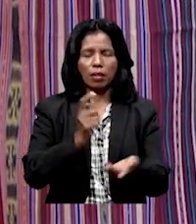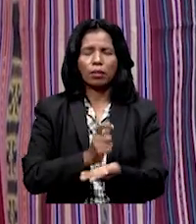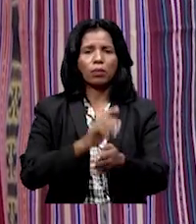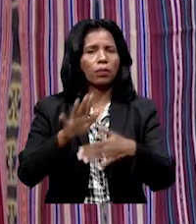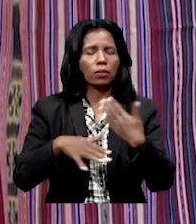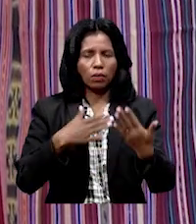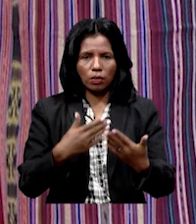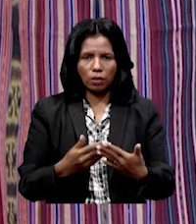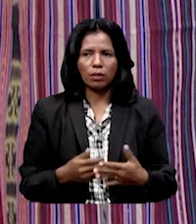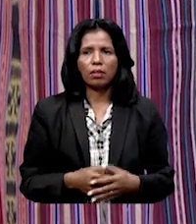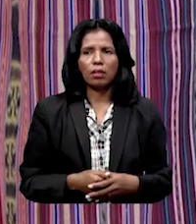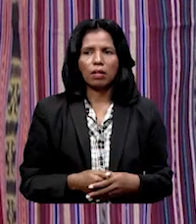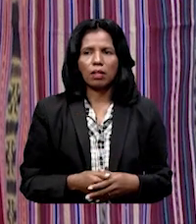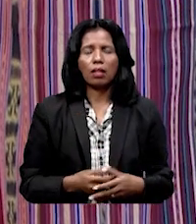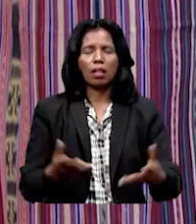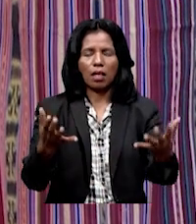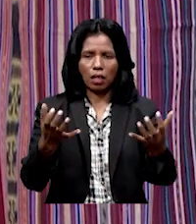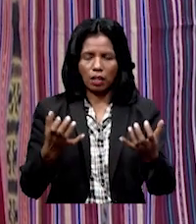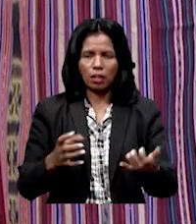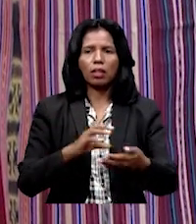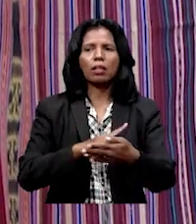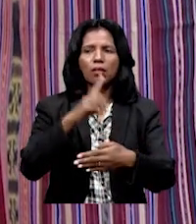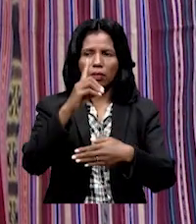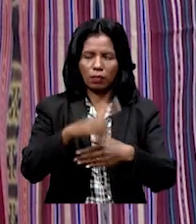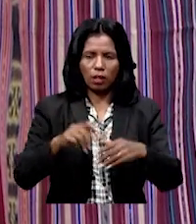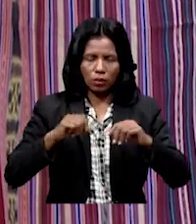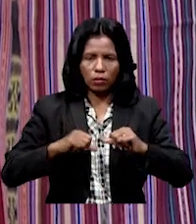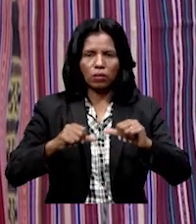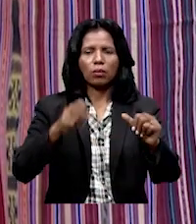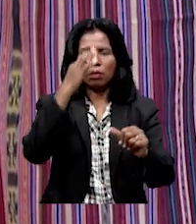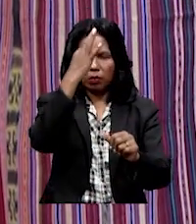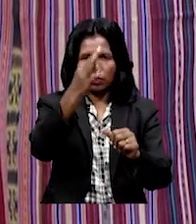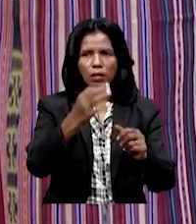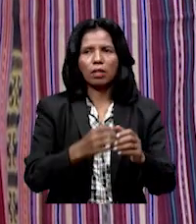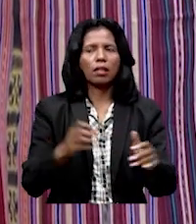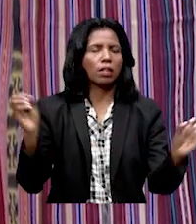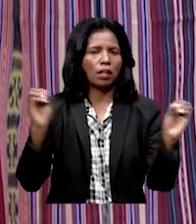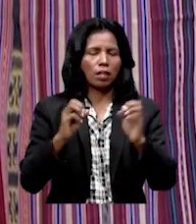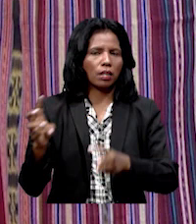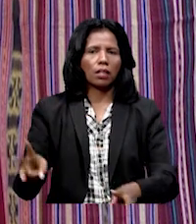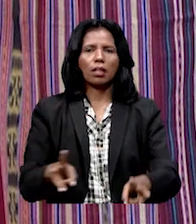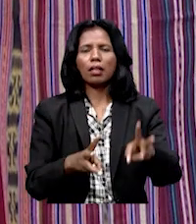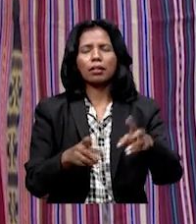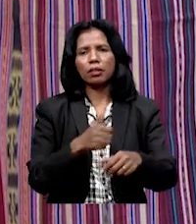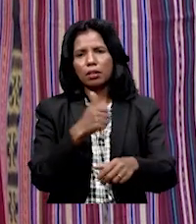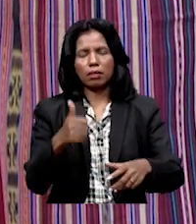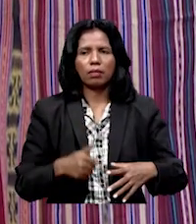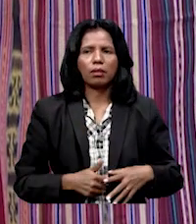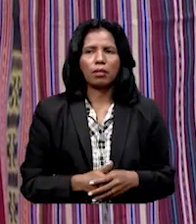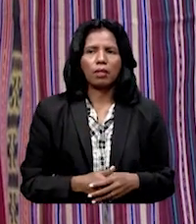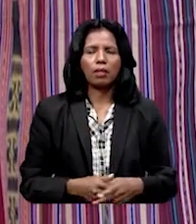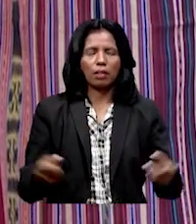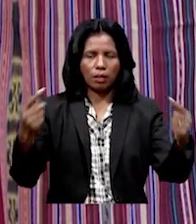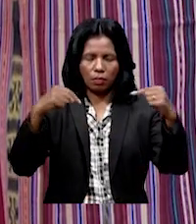Ataoro. A cara do desenvolvimento de Atlauba Oen, lá ia dar a selo. Mas